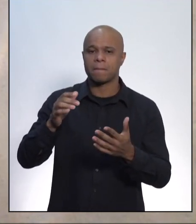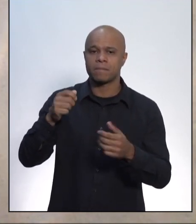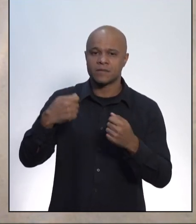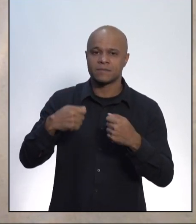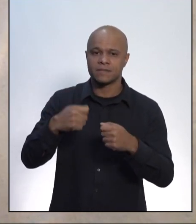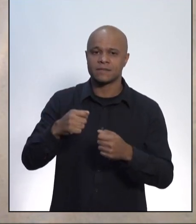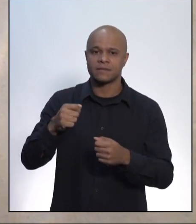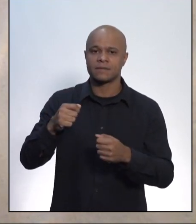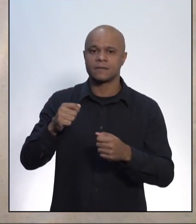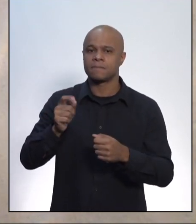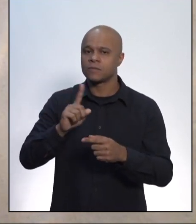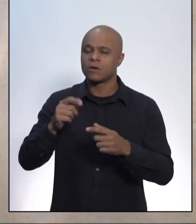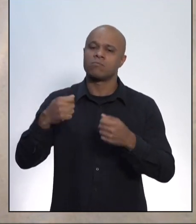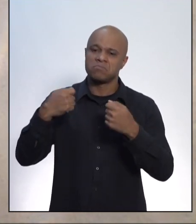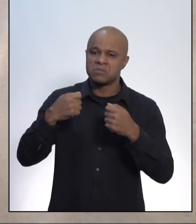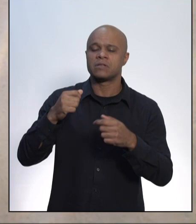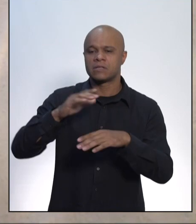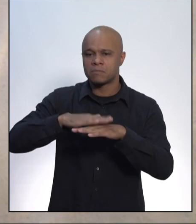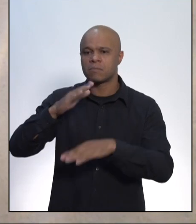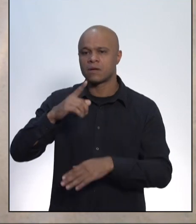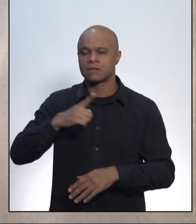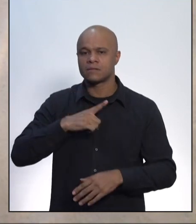startup.